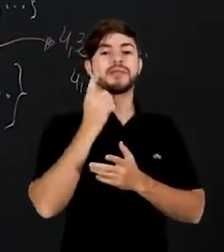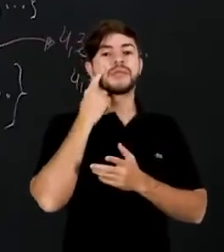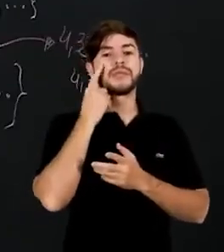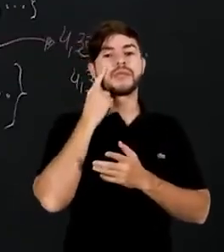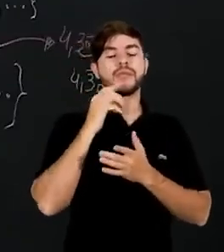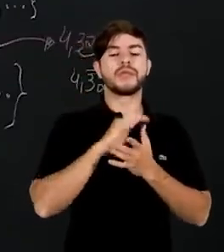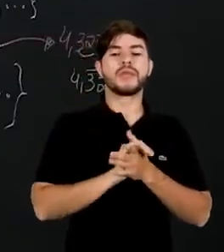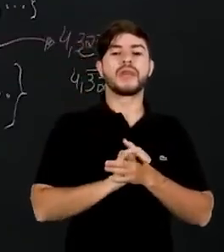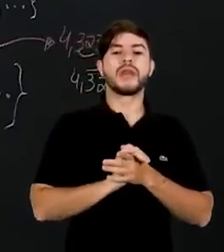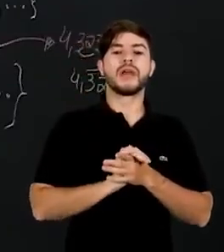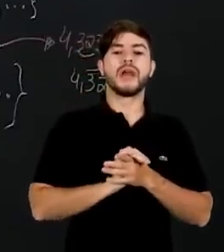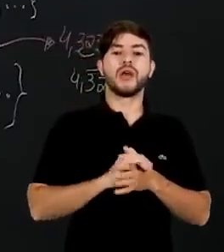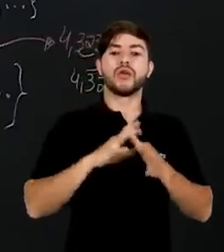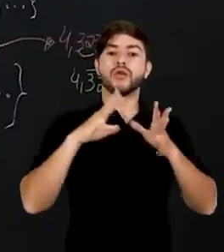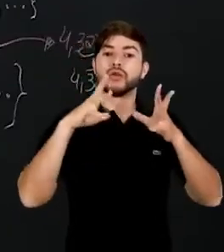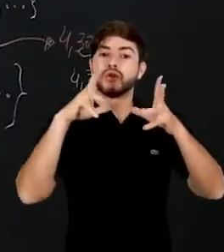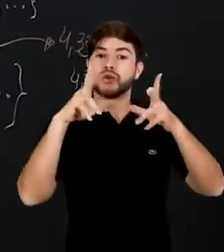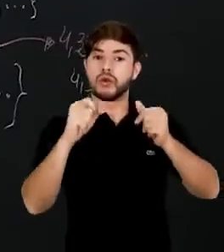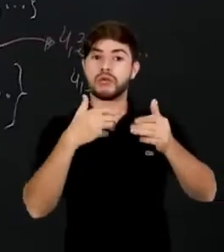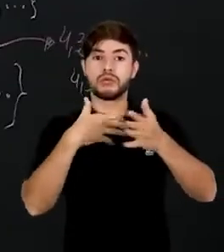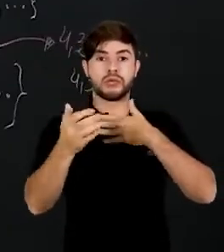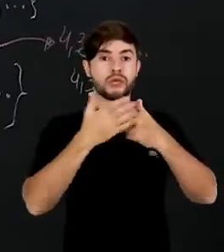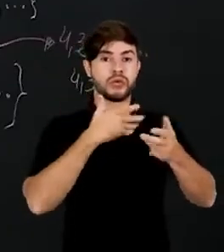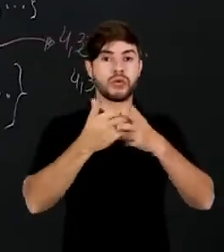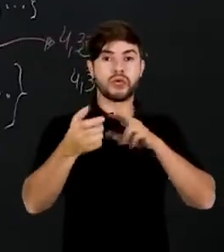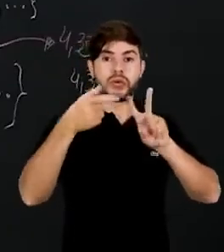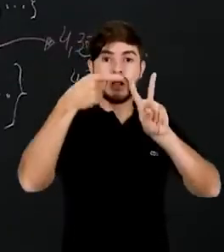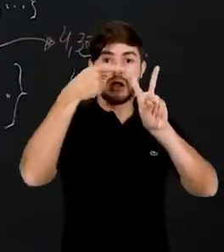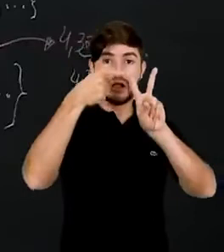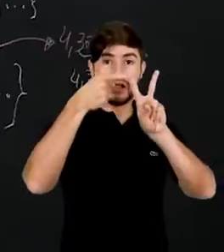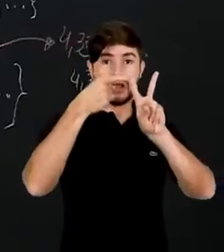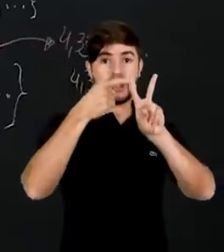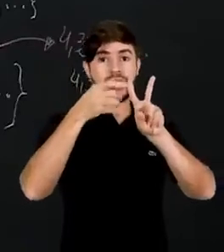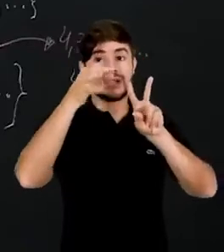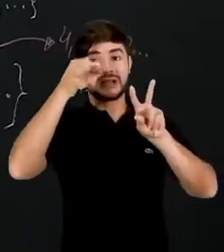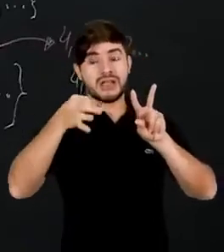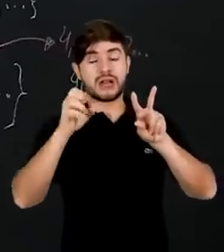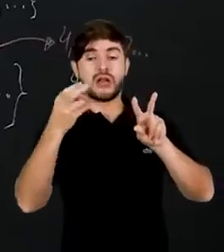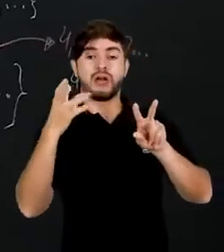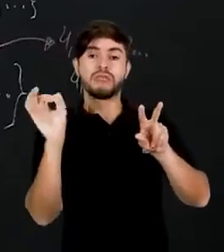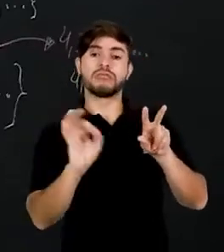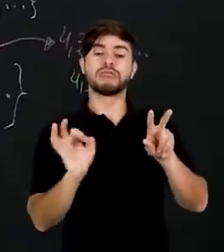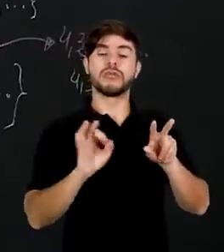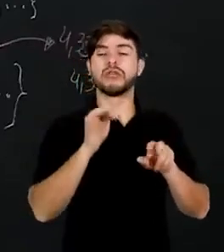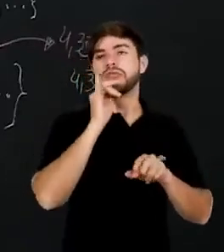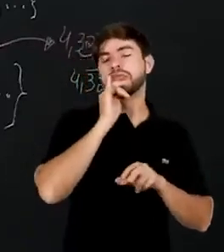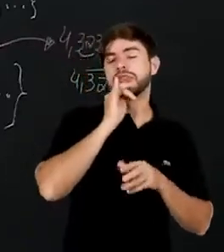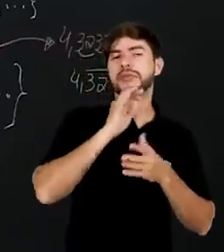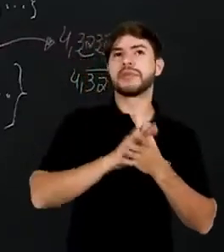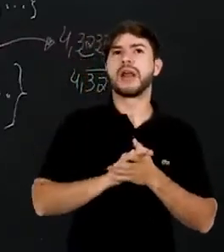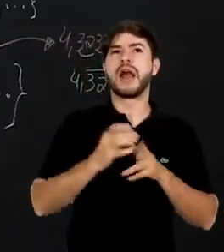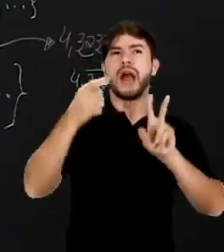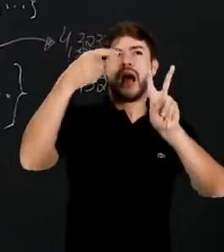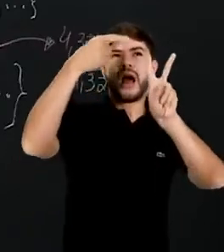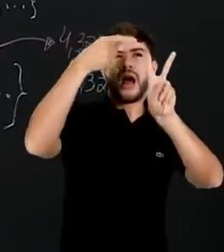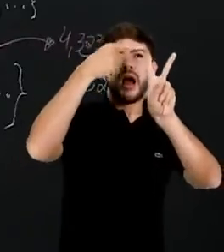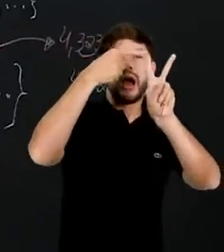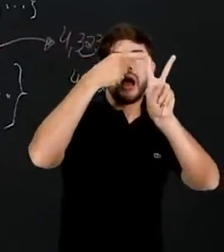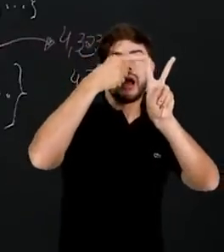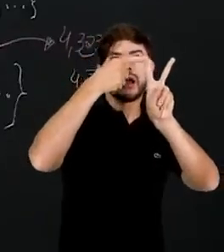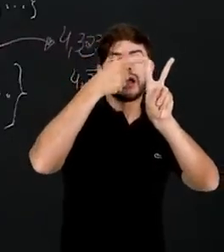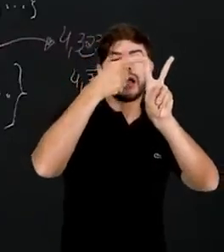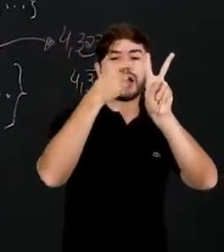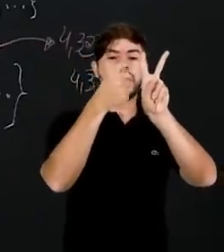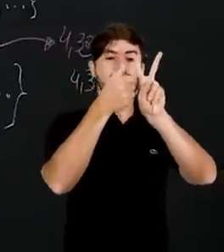em relação a toda e qualquer raiz não exata. Como assim? Por exemplo, a raiz quadrada